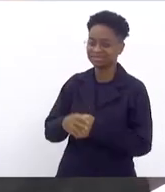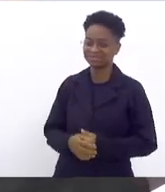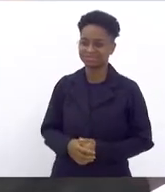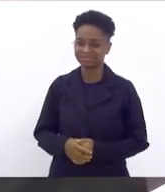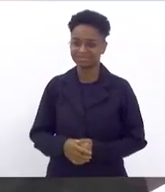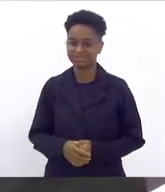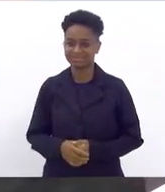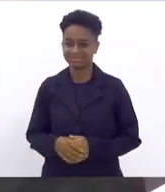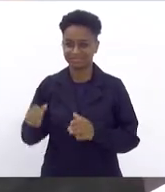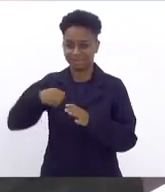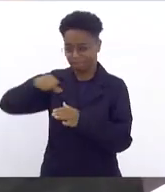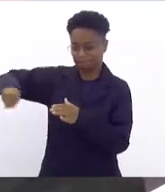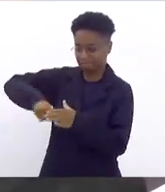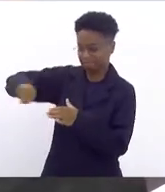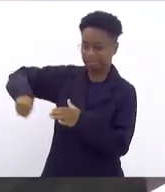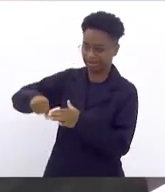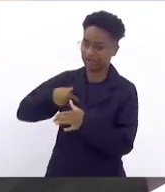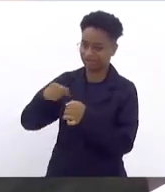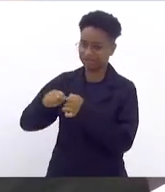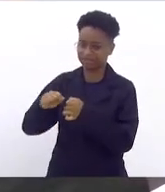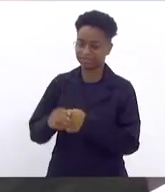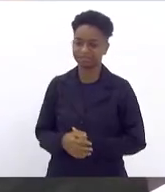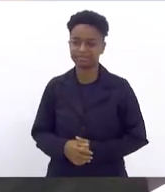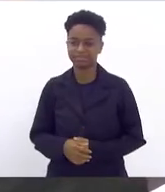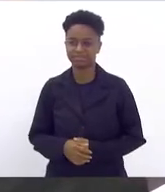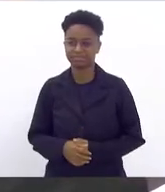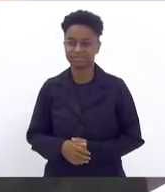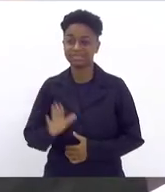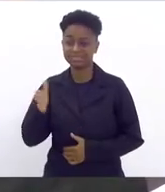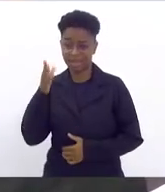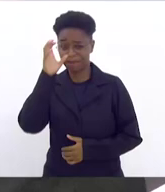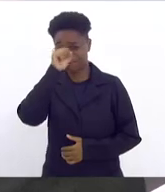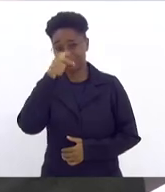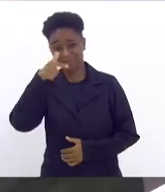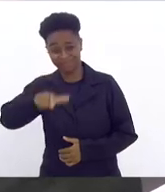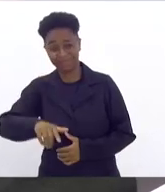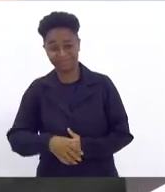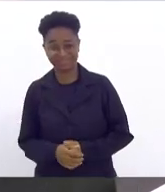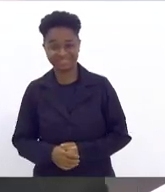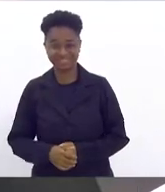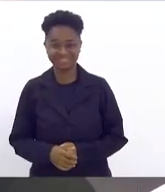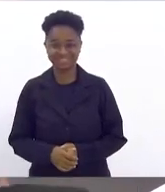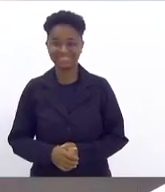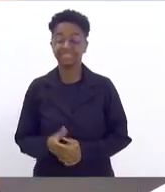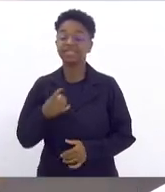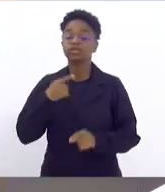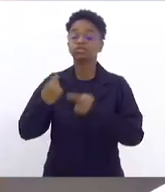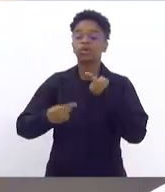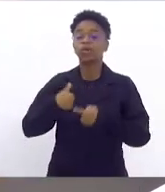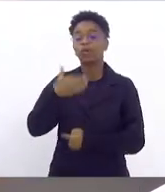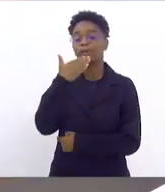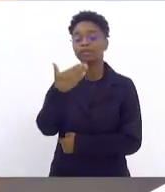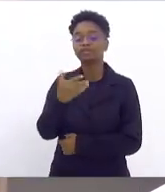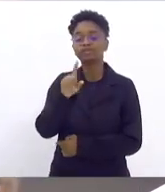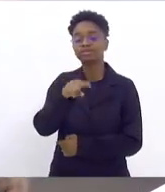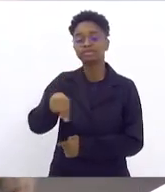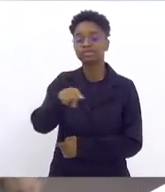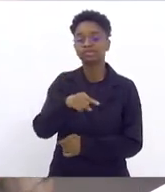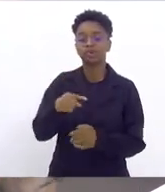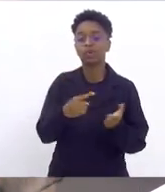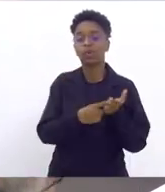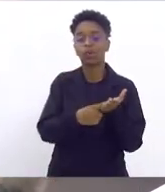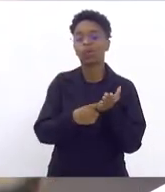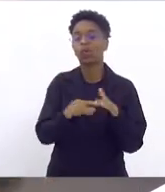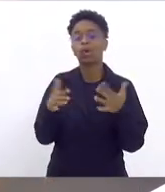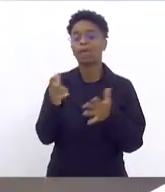né? No balde. Deputado Luiz Paulo, já aprendemos mais um. Trouxe a discussão aqui, pediu o esforço dos colegas, deputado Yuri. Chegar num consenso aí